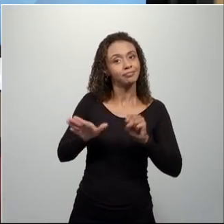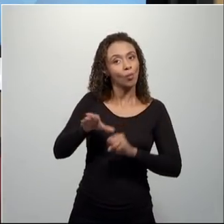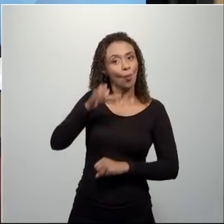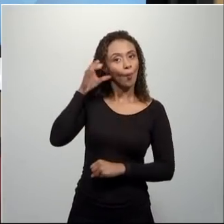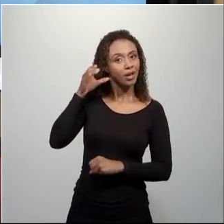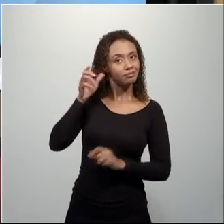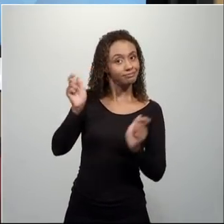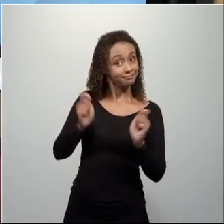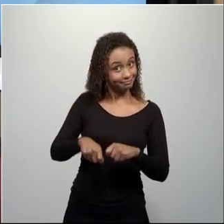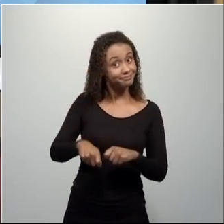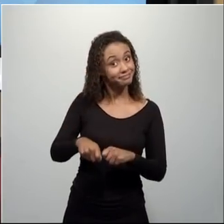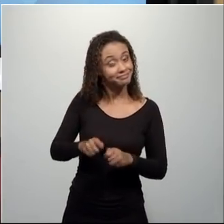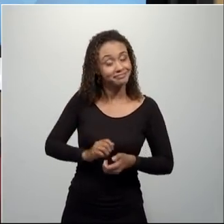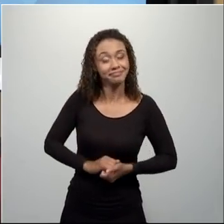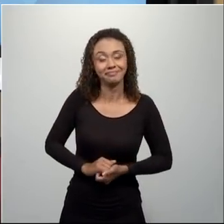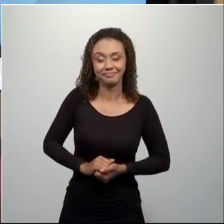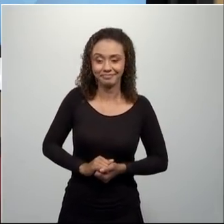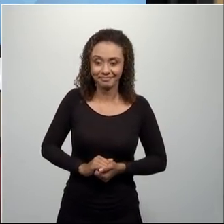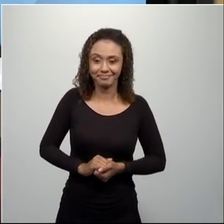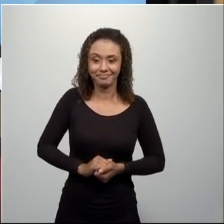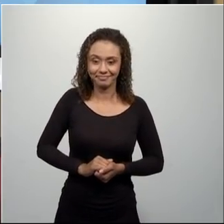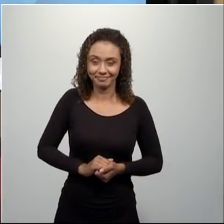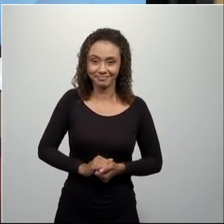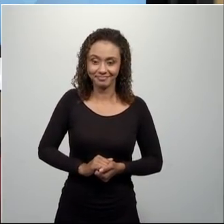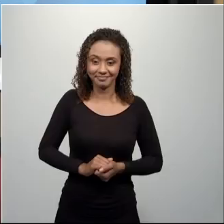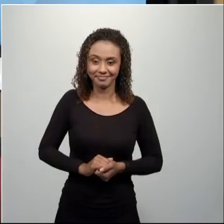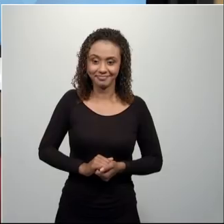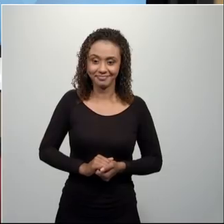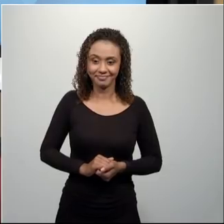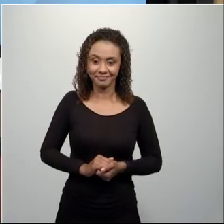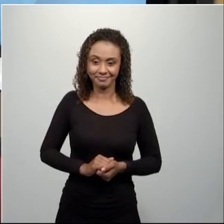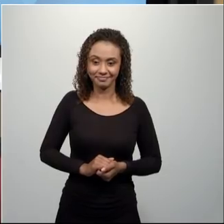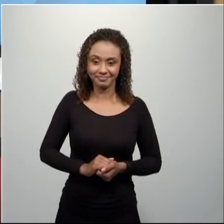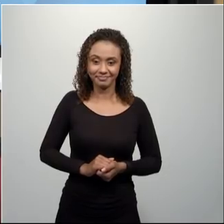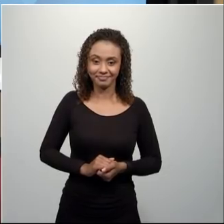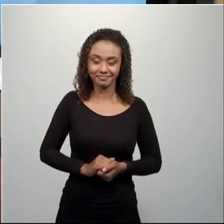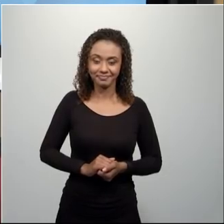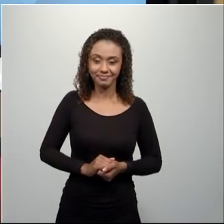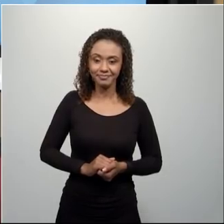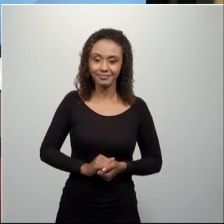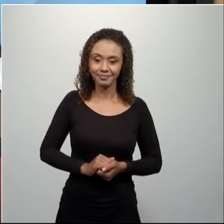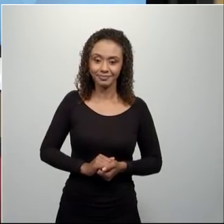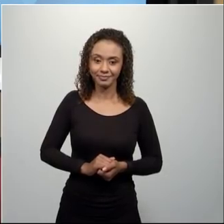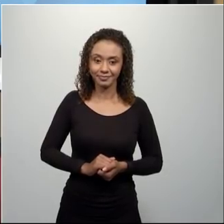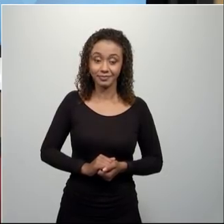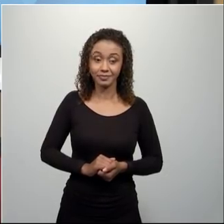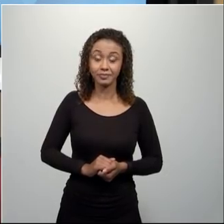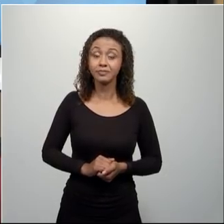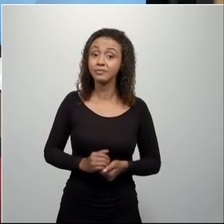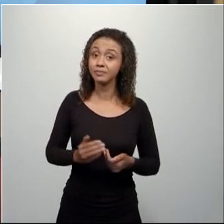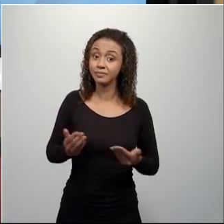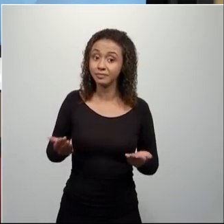anonimato na internet fazendo esse tipo de abordagem e